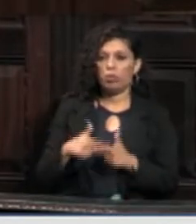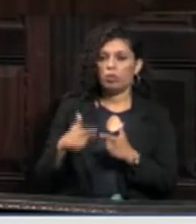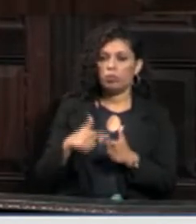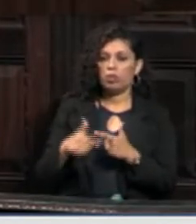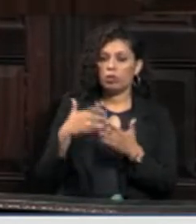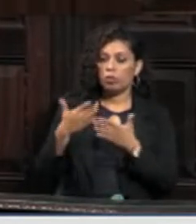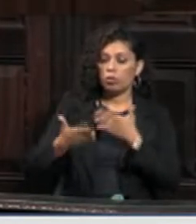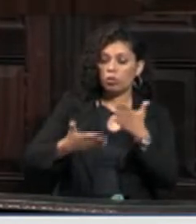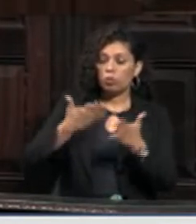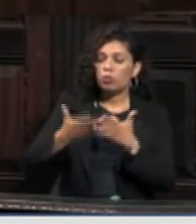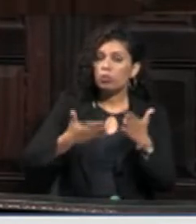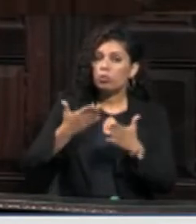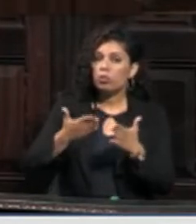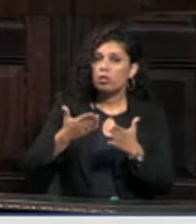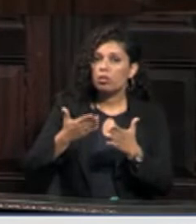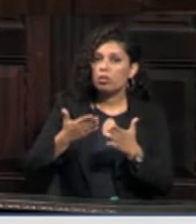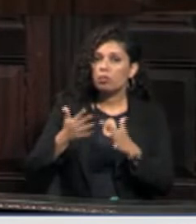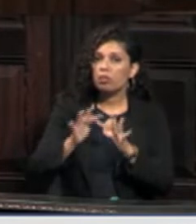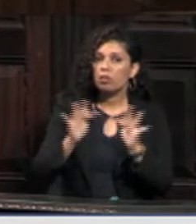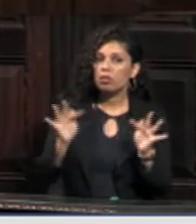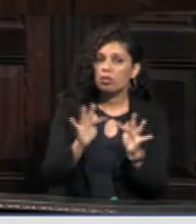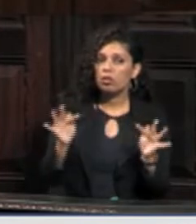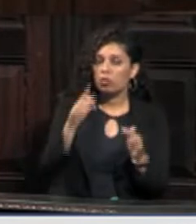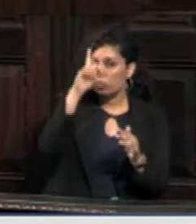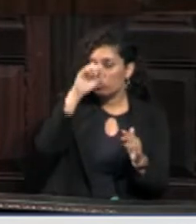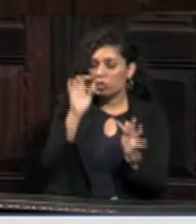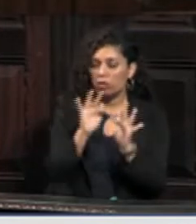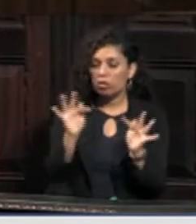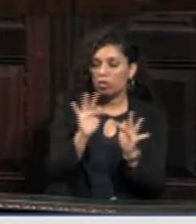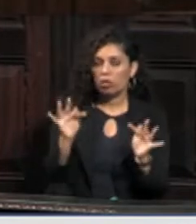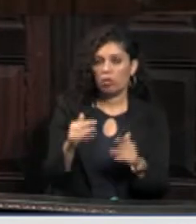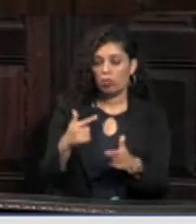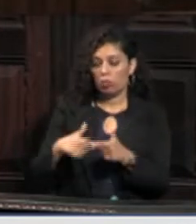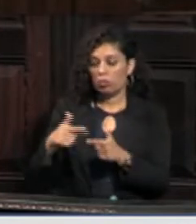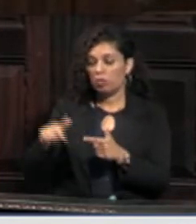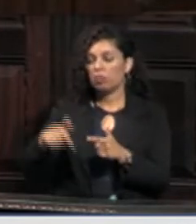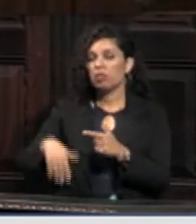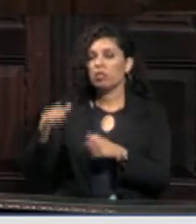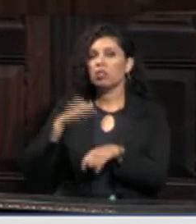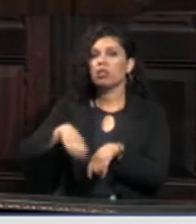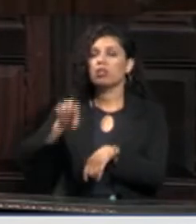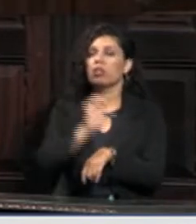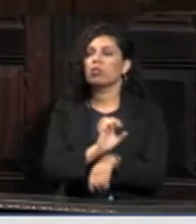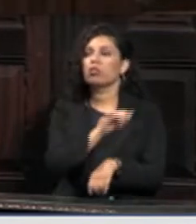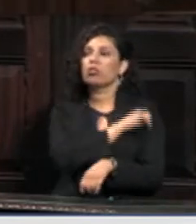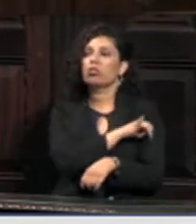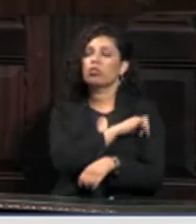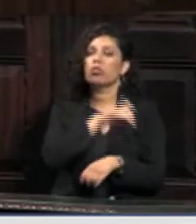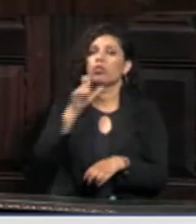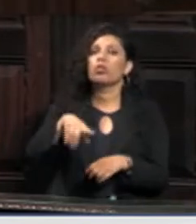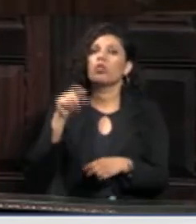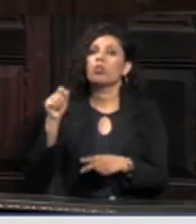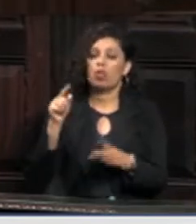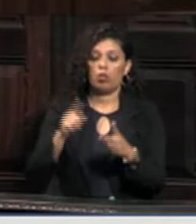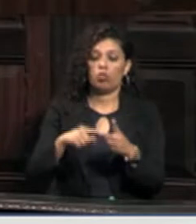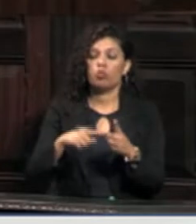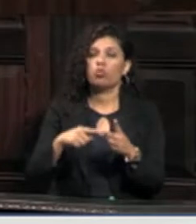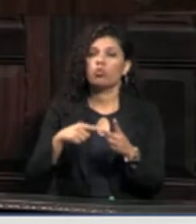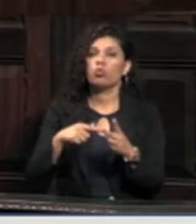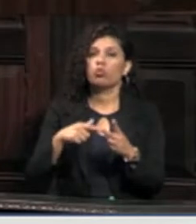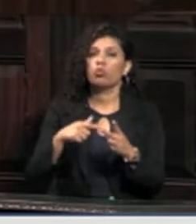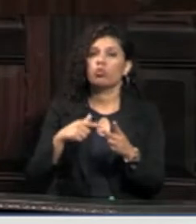O problema de saúde pública no estado do Rio é atendimento secundário. Seja o que é